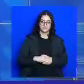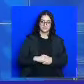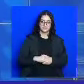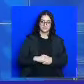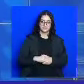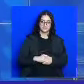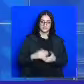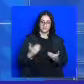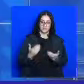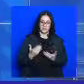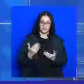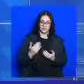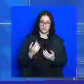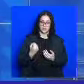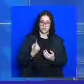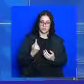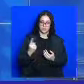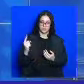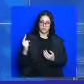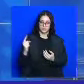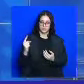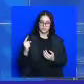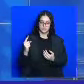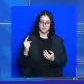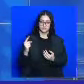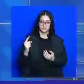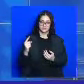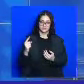E agora o quinto e último número da quina.